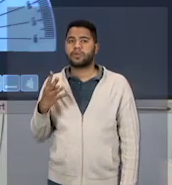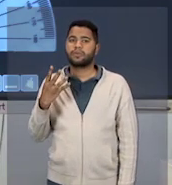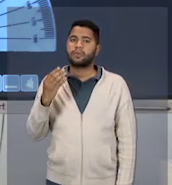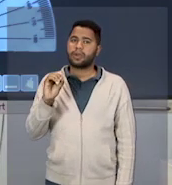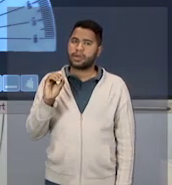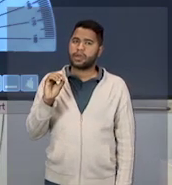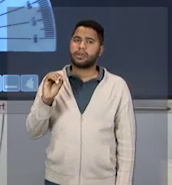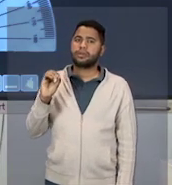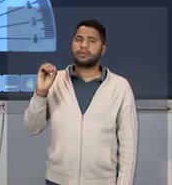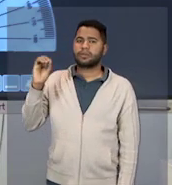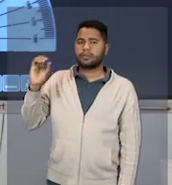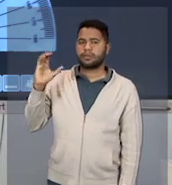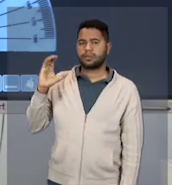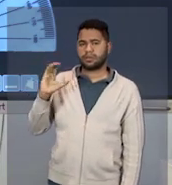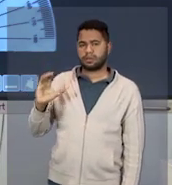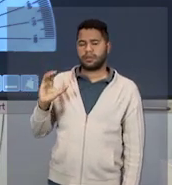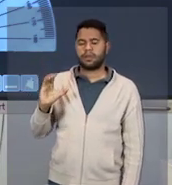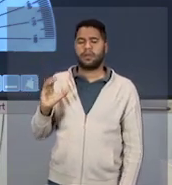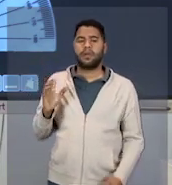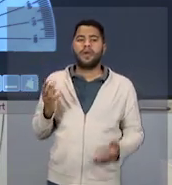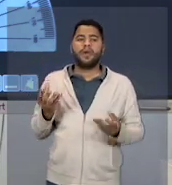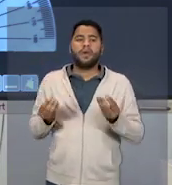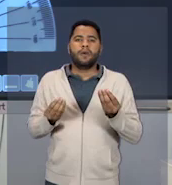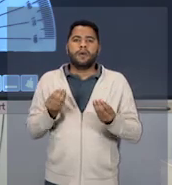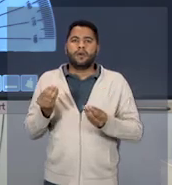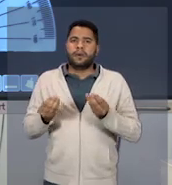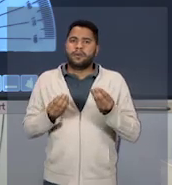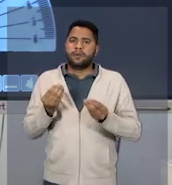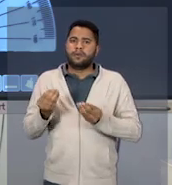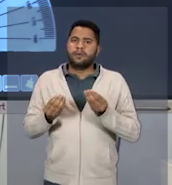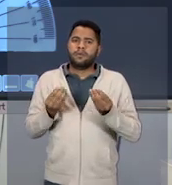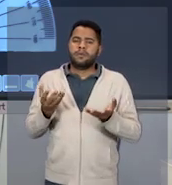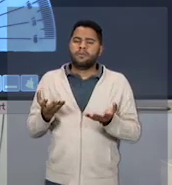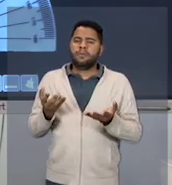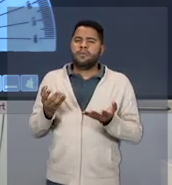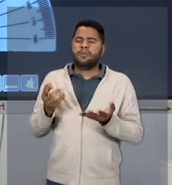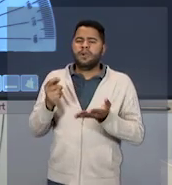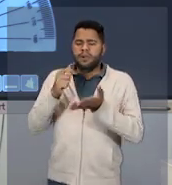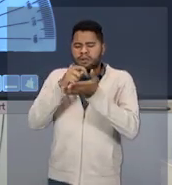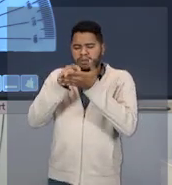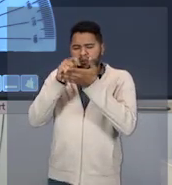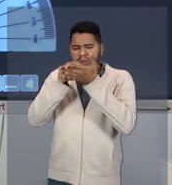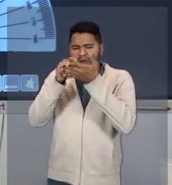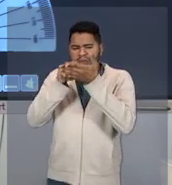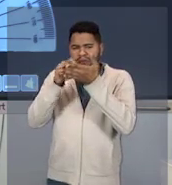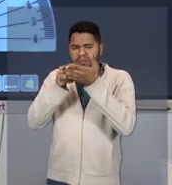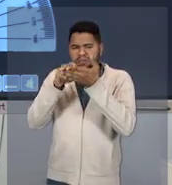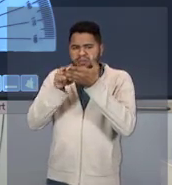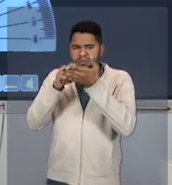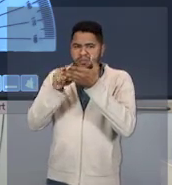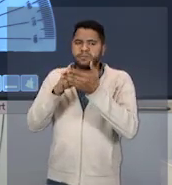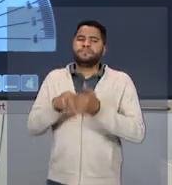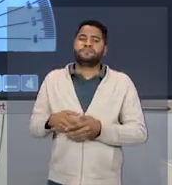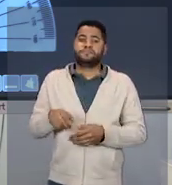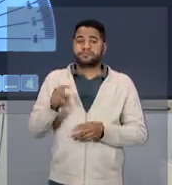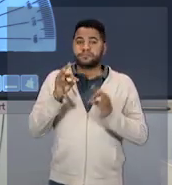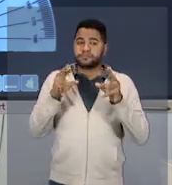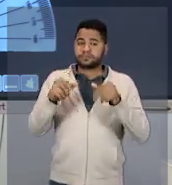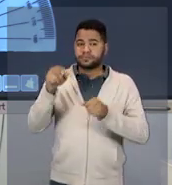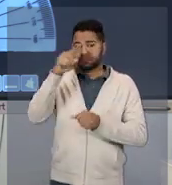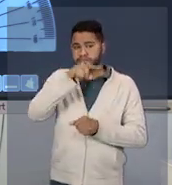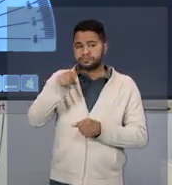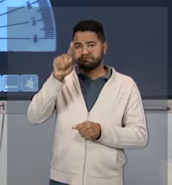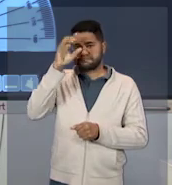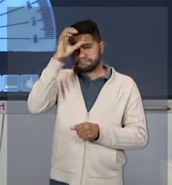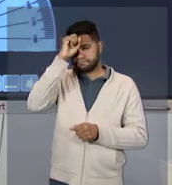graus, tá vendo? 40 graus. Então, como que eu posso escrever ângulo de 40 graus? E aí vem tudo aquilo que você aprendeu. Vamos